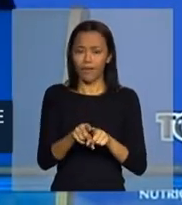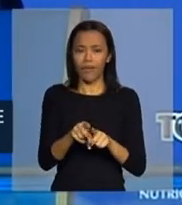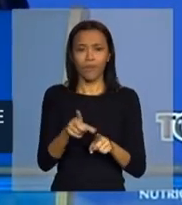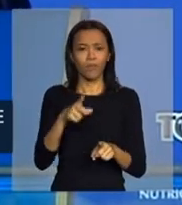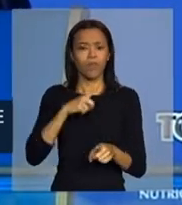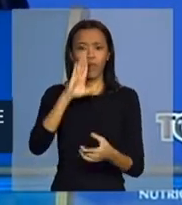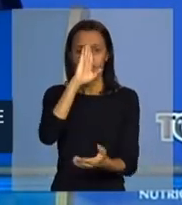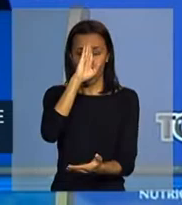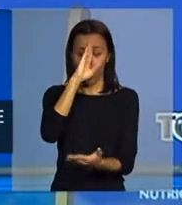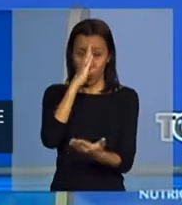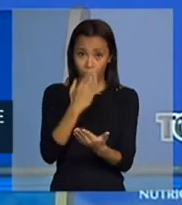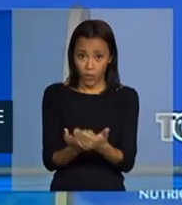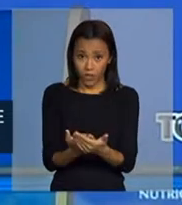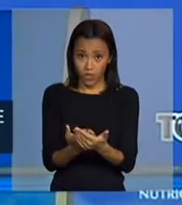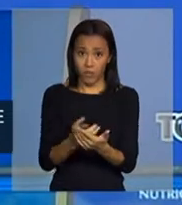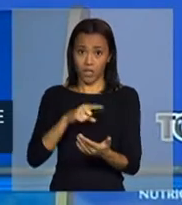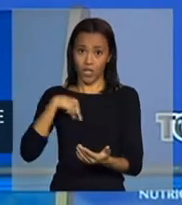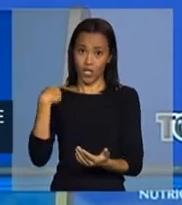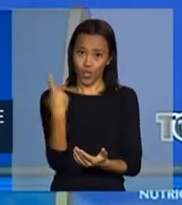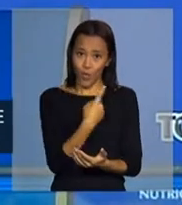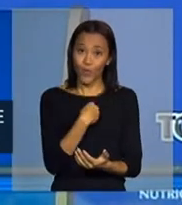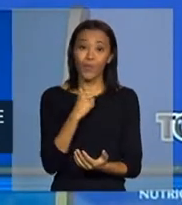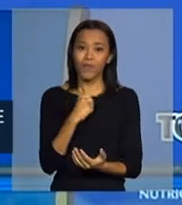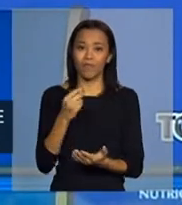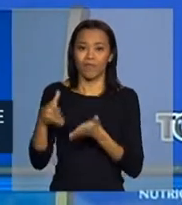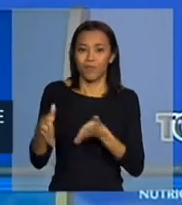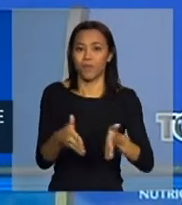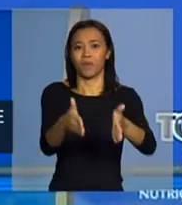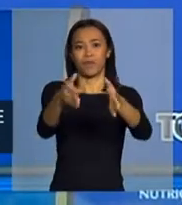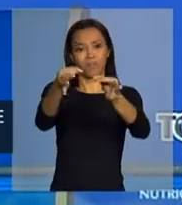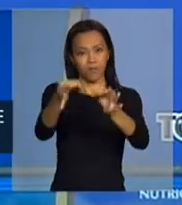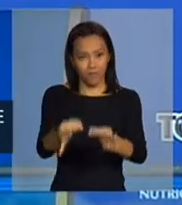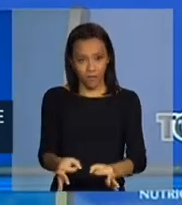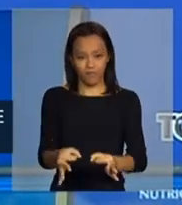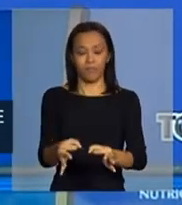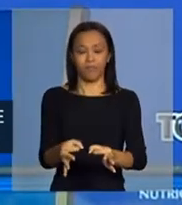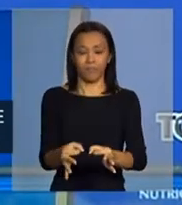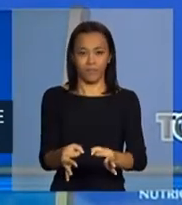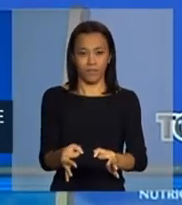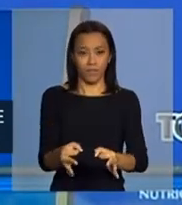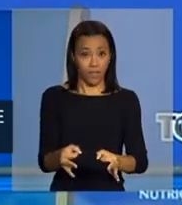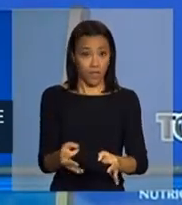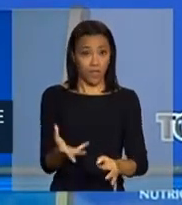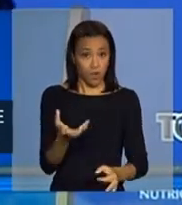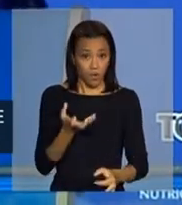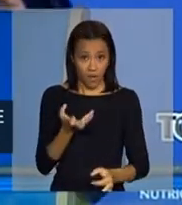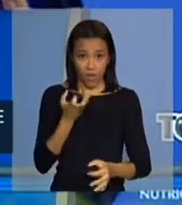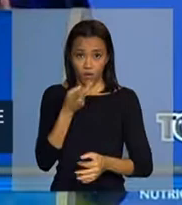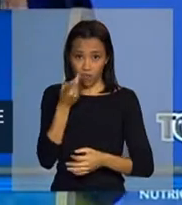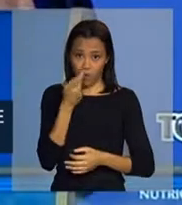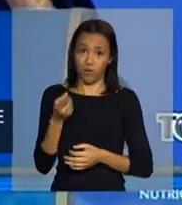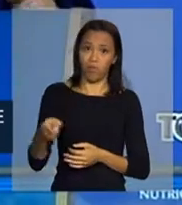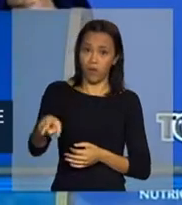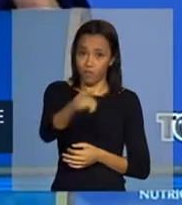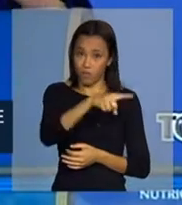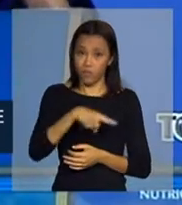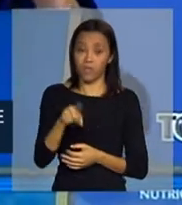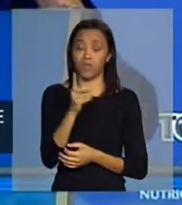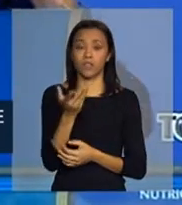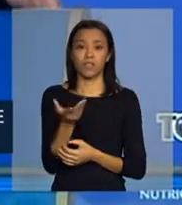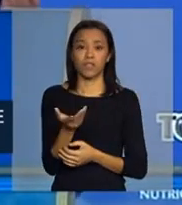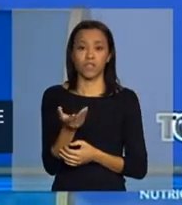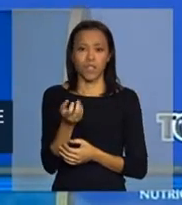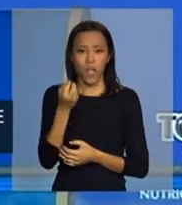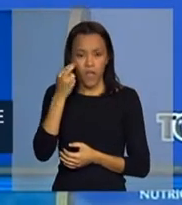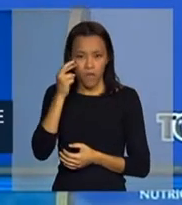que nós estamos no caminho certo. E isso eu quero dizer para vocês agora, olhando